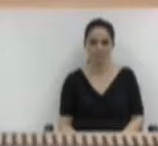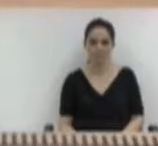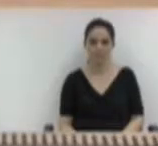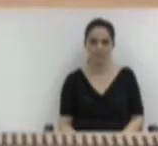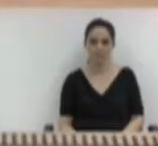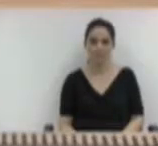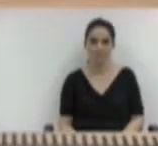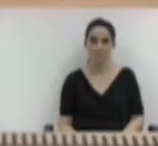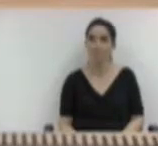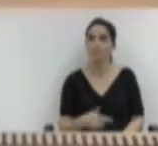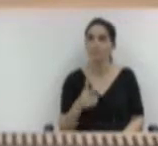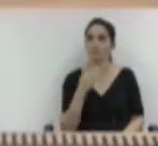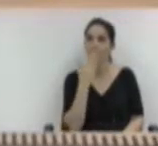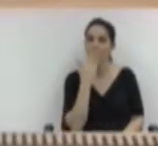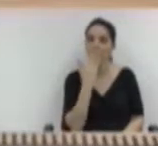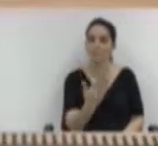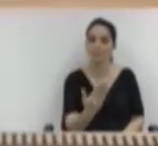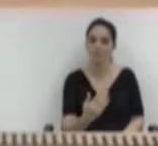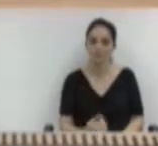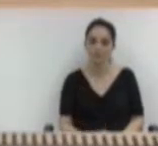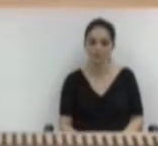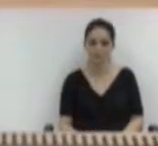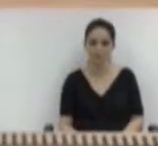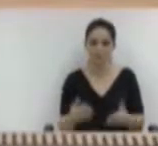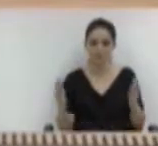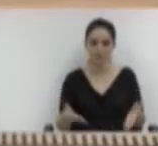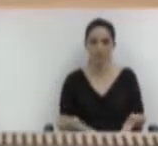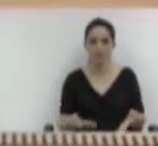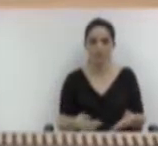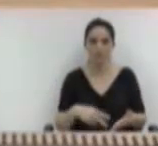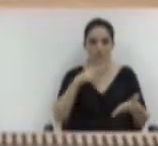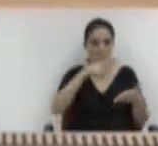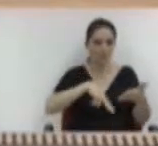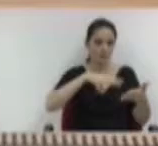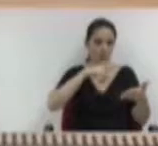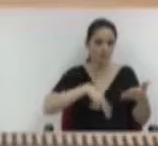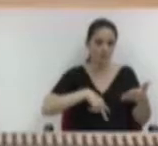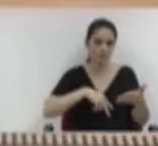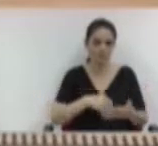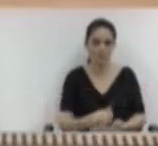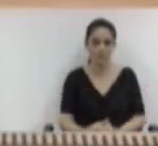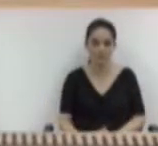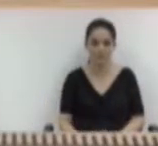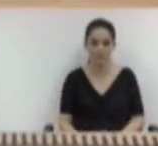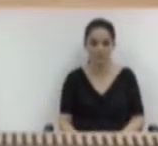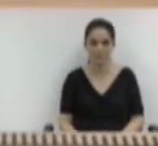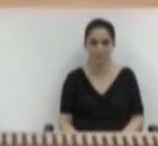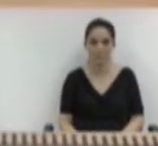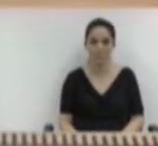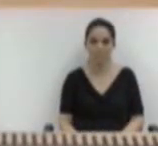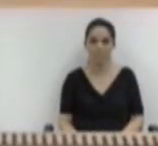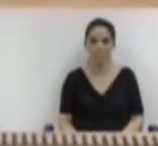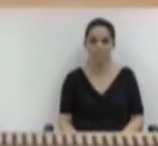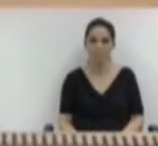Não há mais requerimento, senhor presidente. Não havendo requerimento, partimos para a leitura das moções, ou seja, da